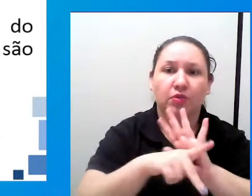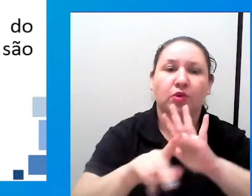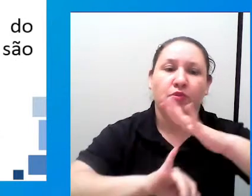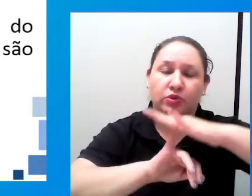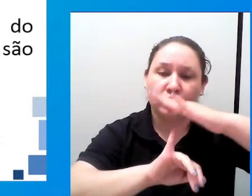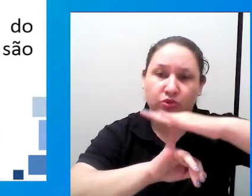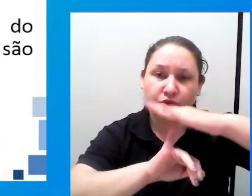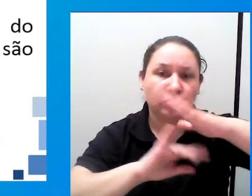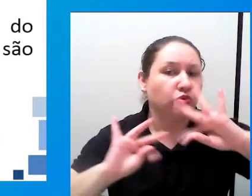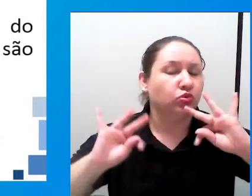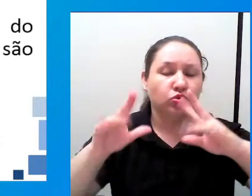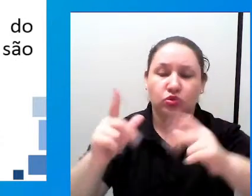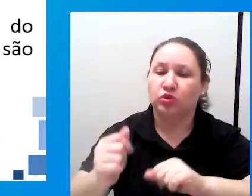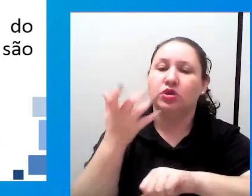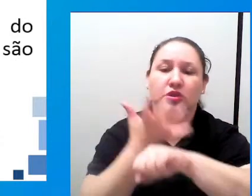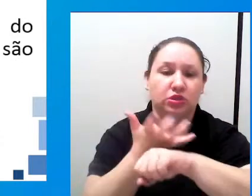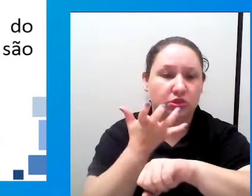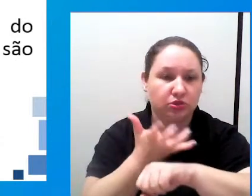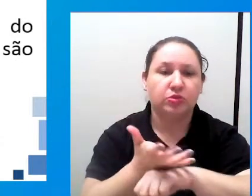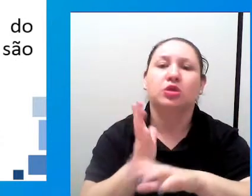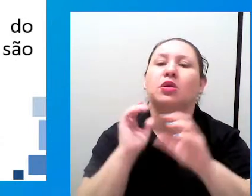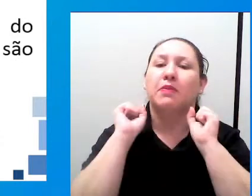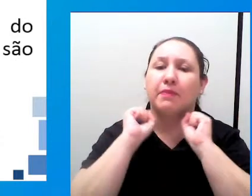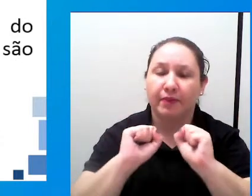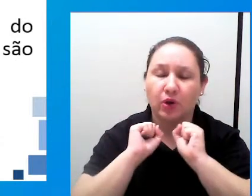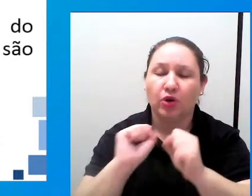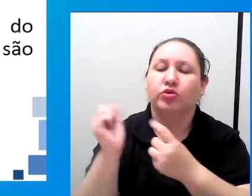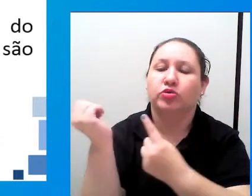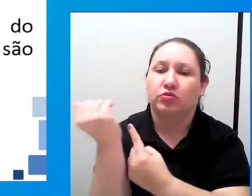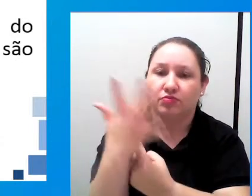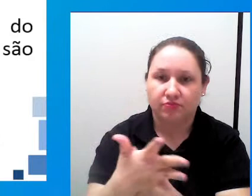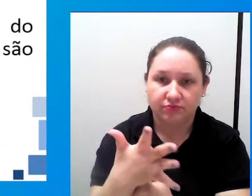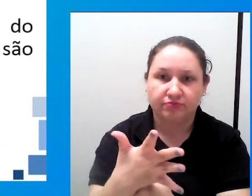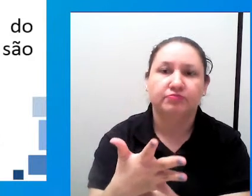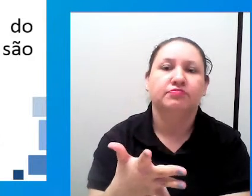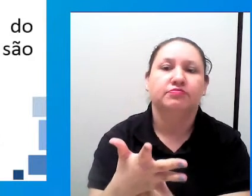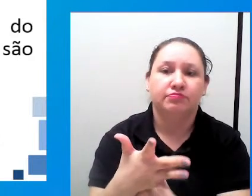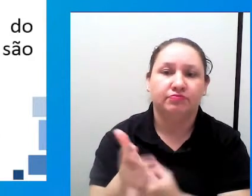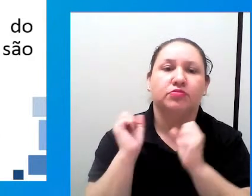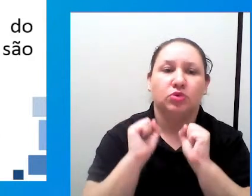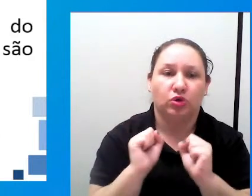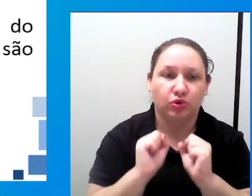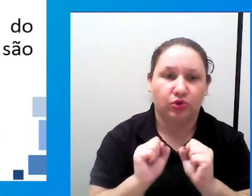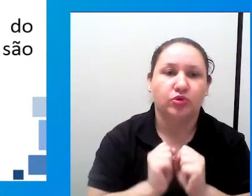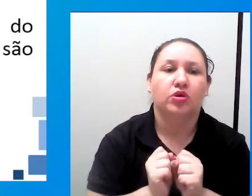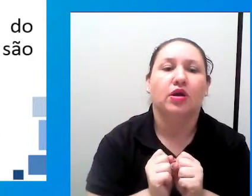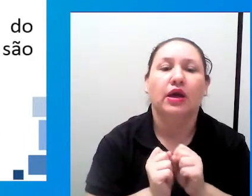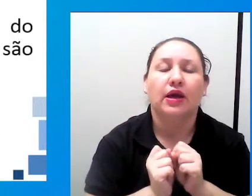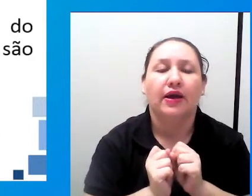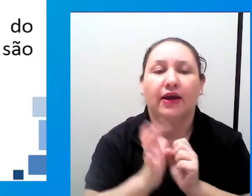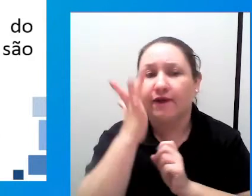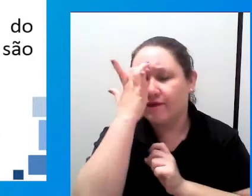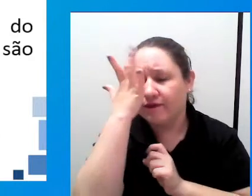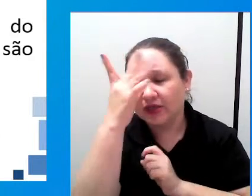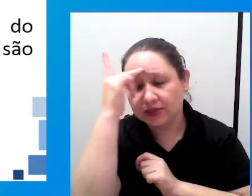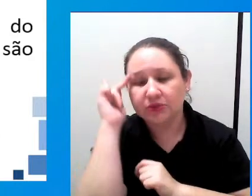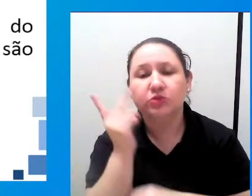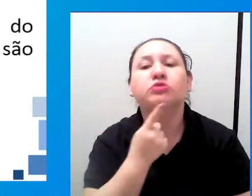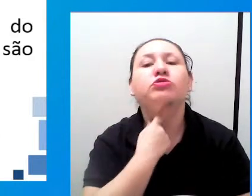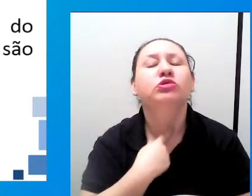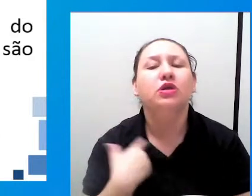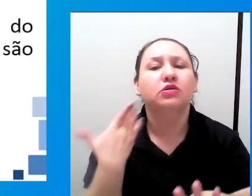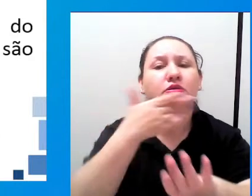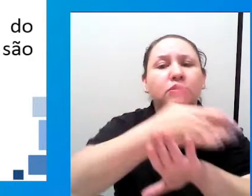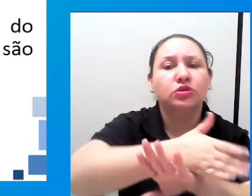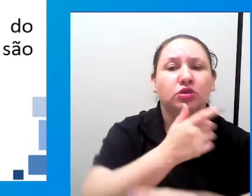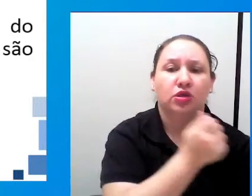disciplinas são extensionadas, a gente adaptou um pouquinho da matriz do curso para facilitar um pouco para o aluno, e o